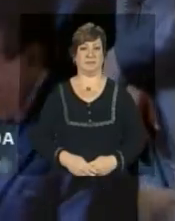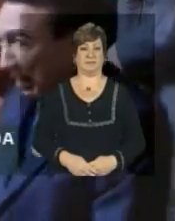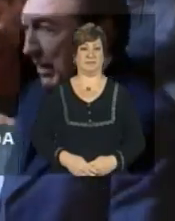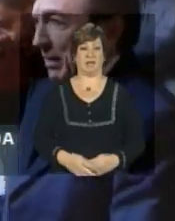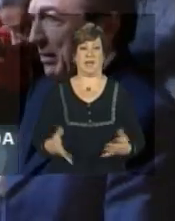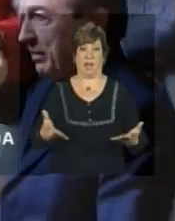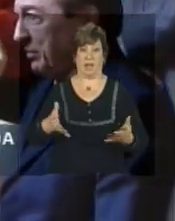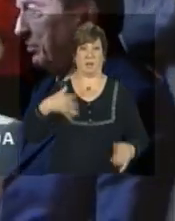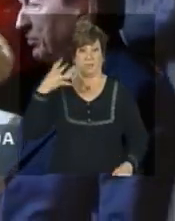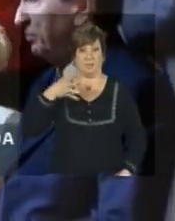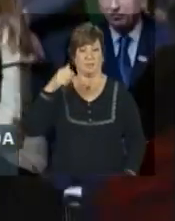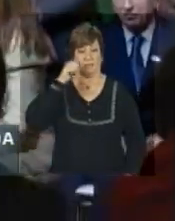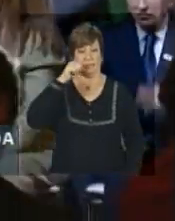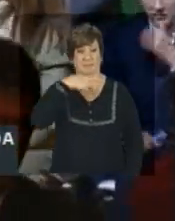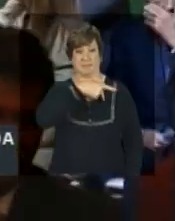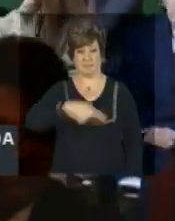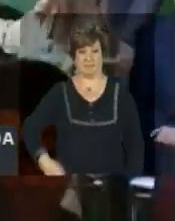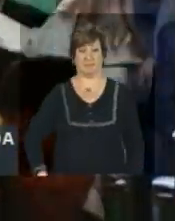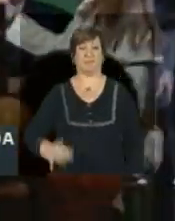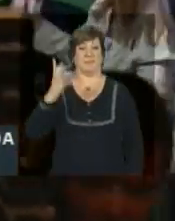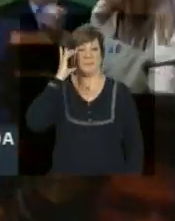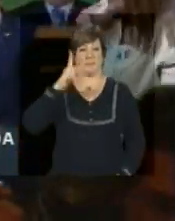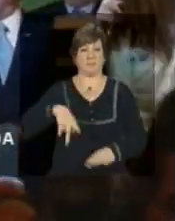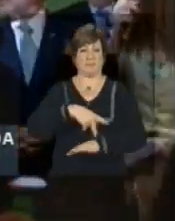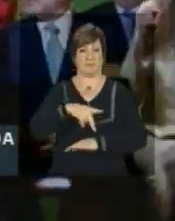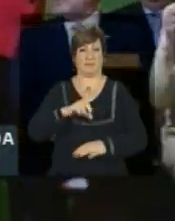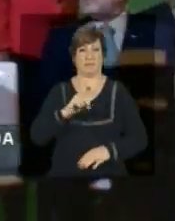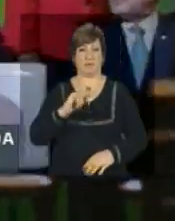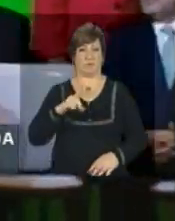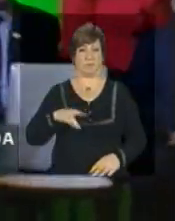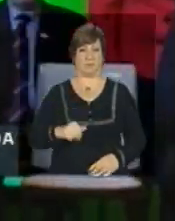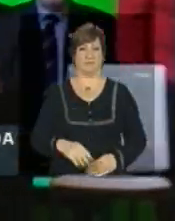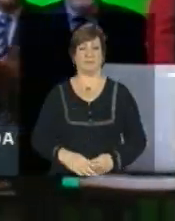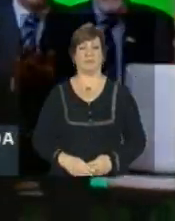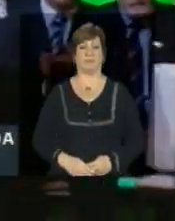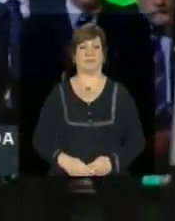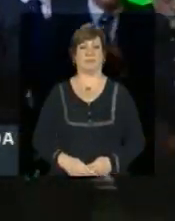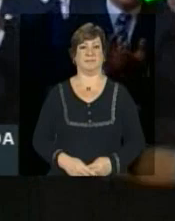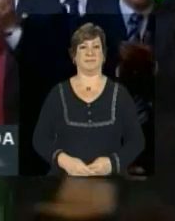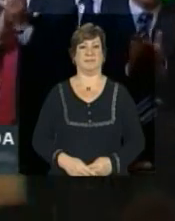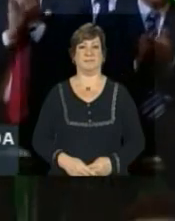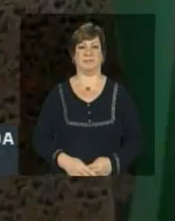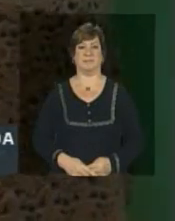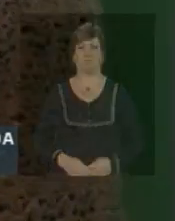Com a palavra, a senhora presidenta da República.